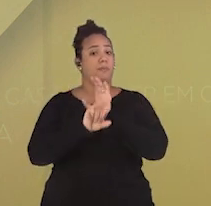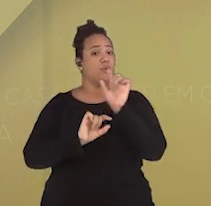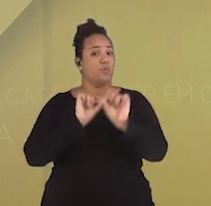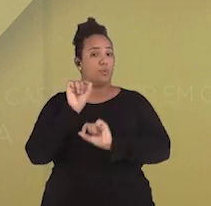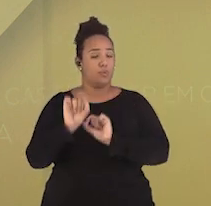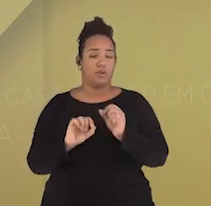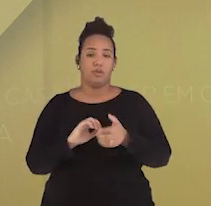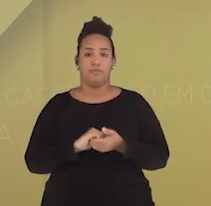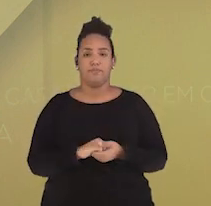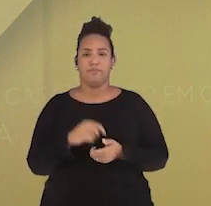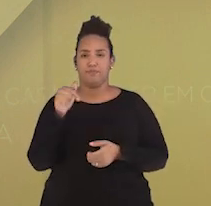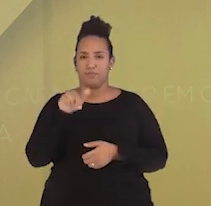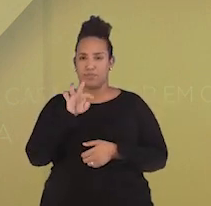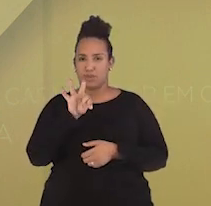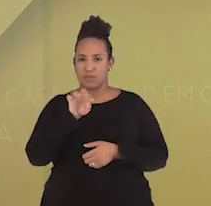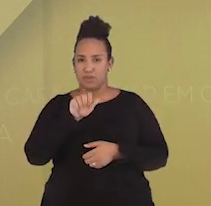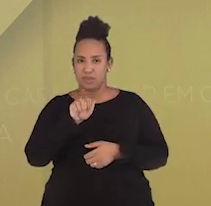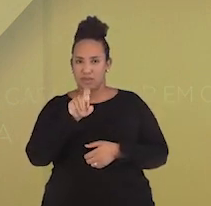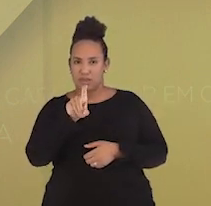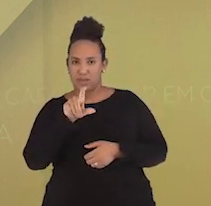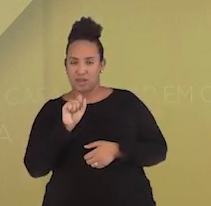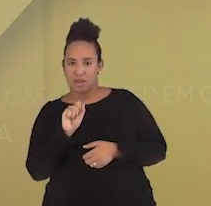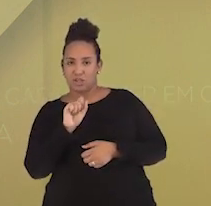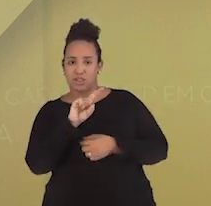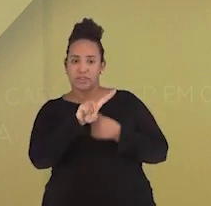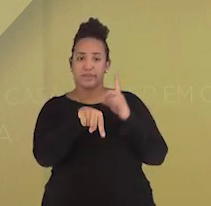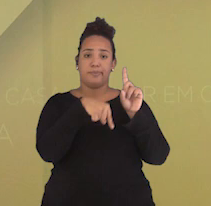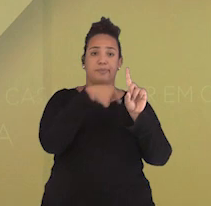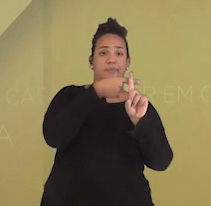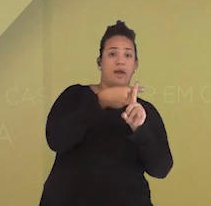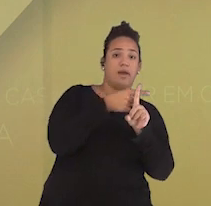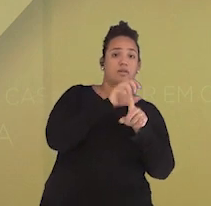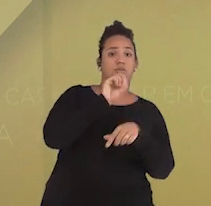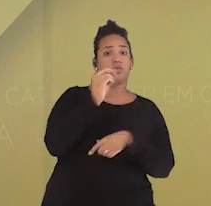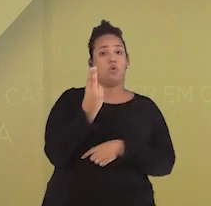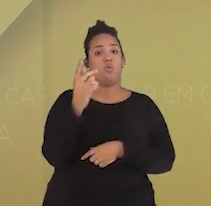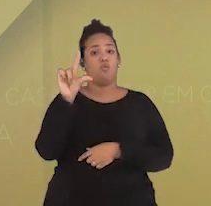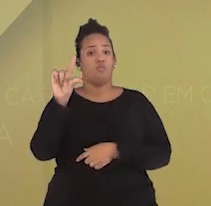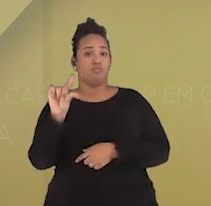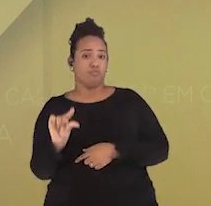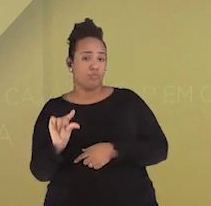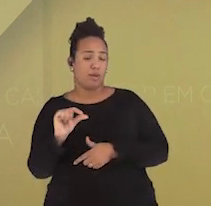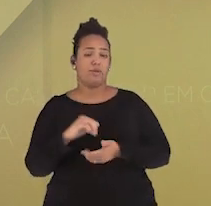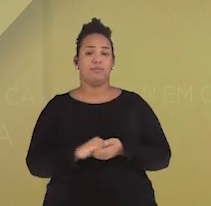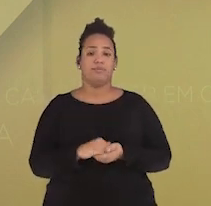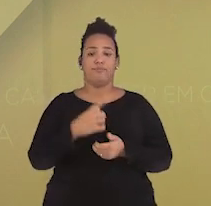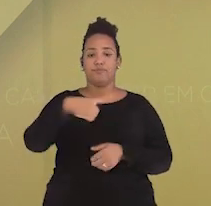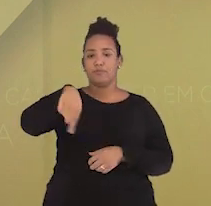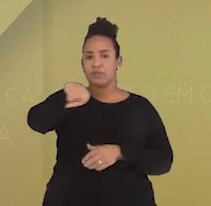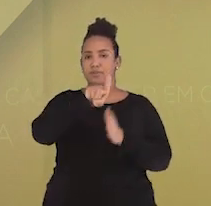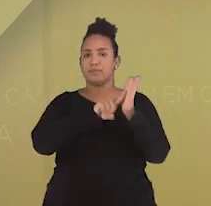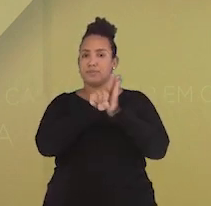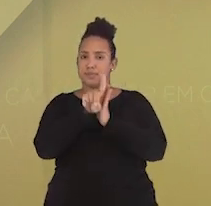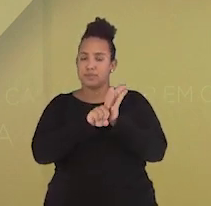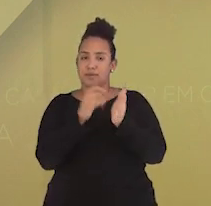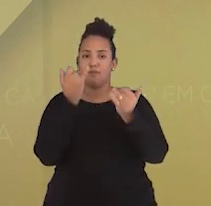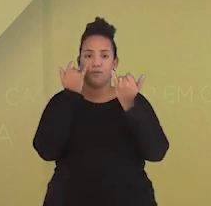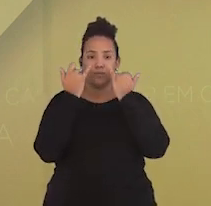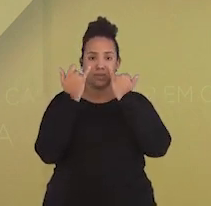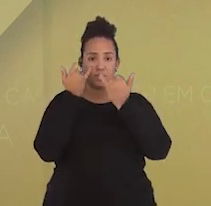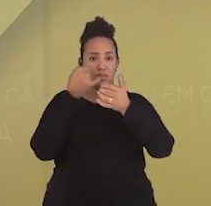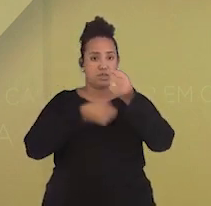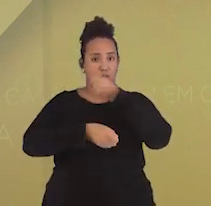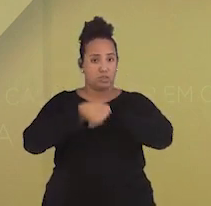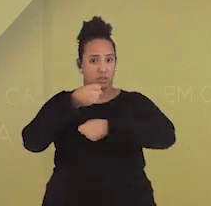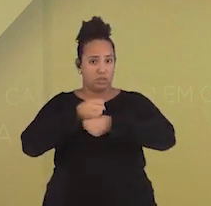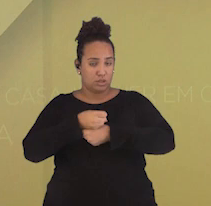será que essa taxa tem aumentado ou diminuído? Pesquise dados dos últimos anos e monte